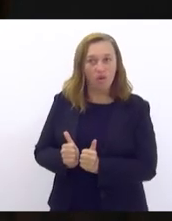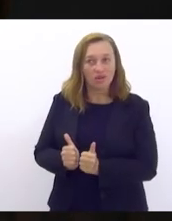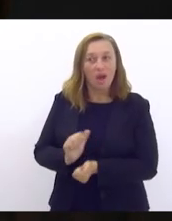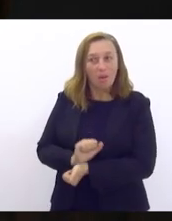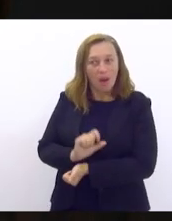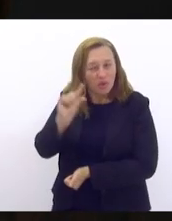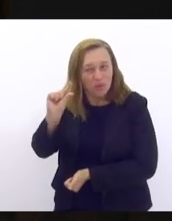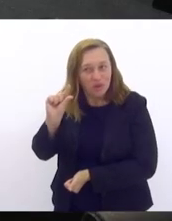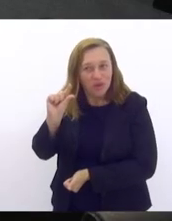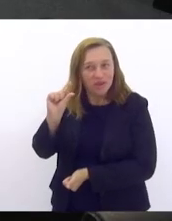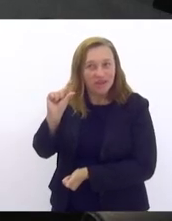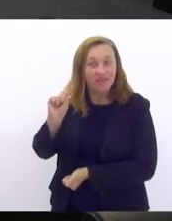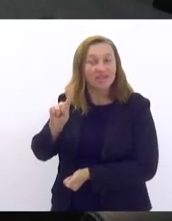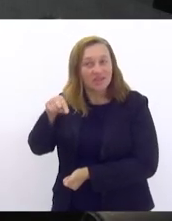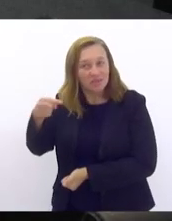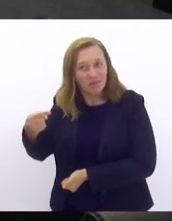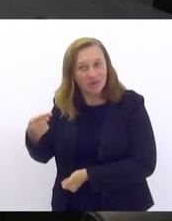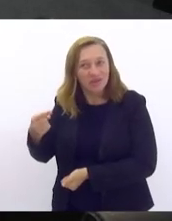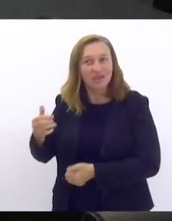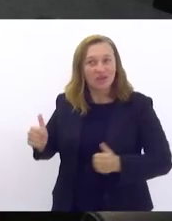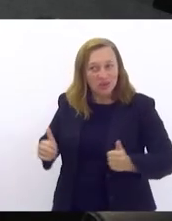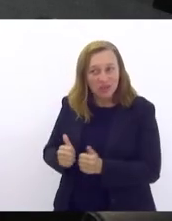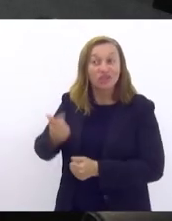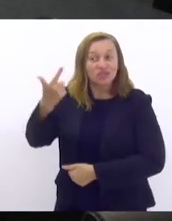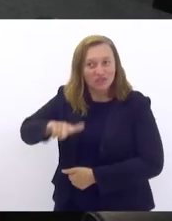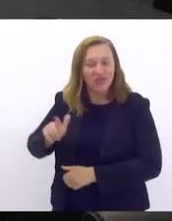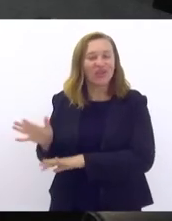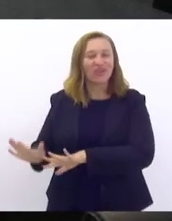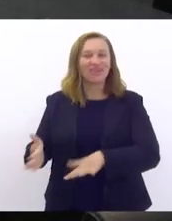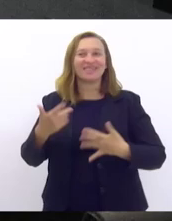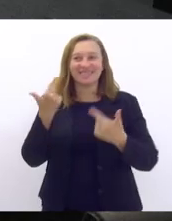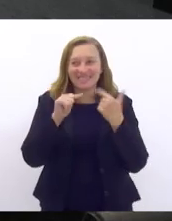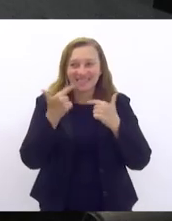Segura a sanfona. Daqui a pouquinho a gente toca de novo.